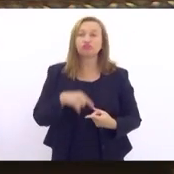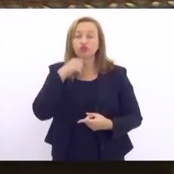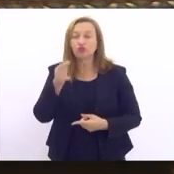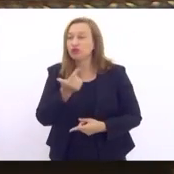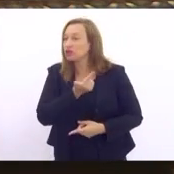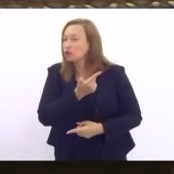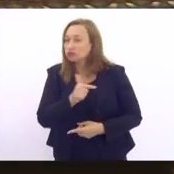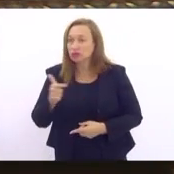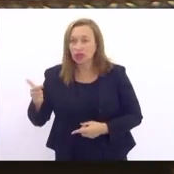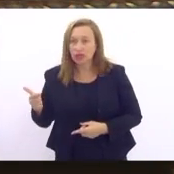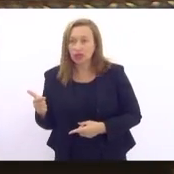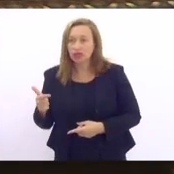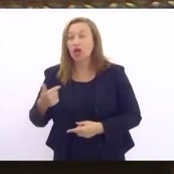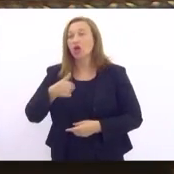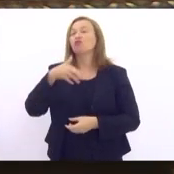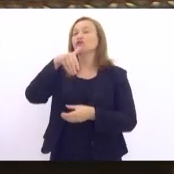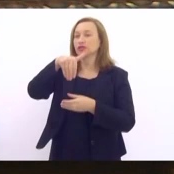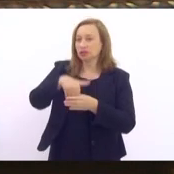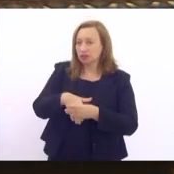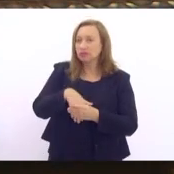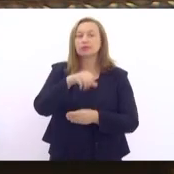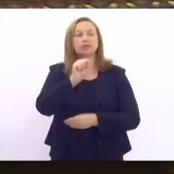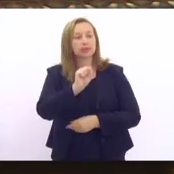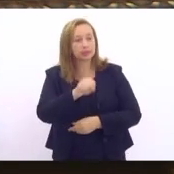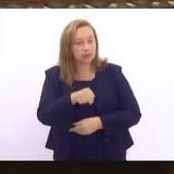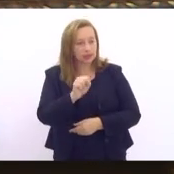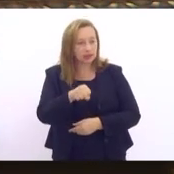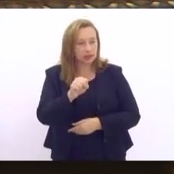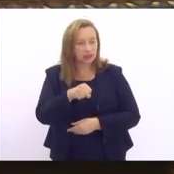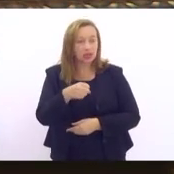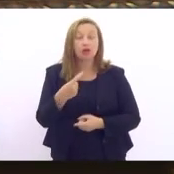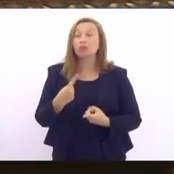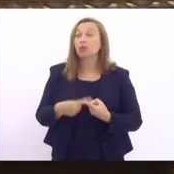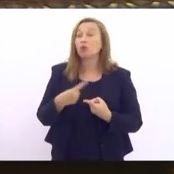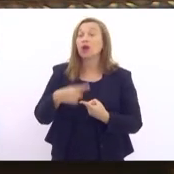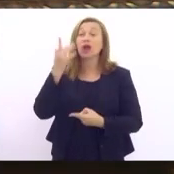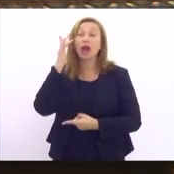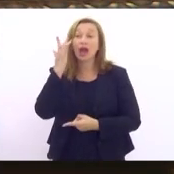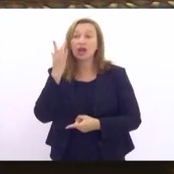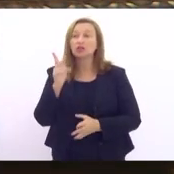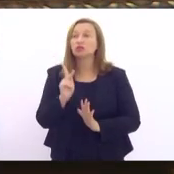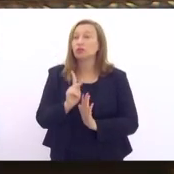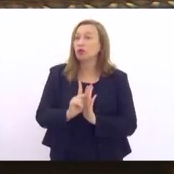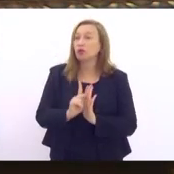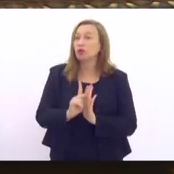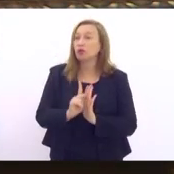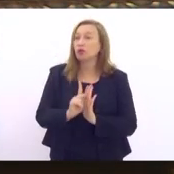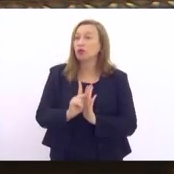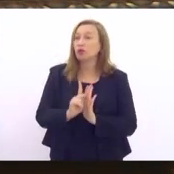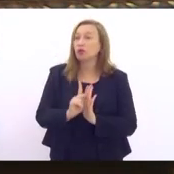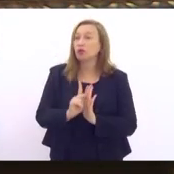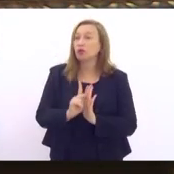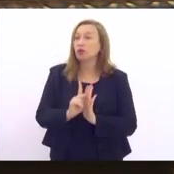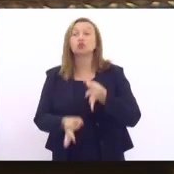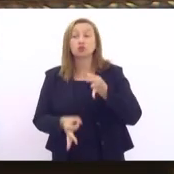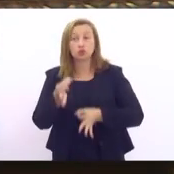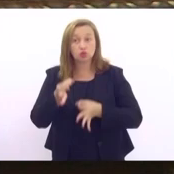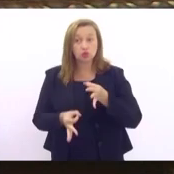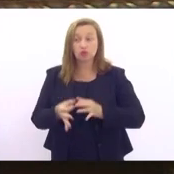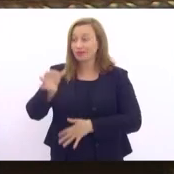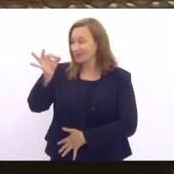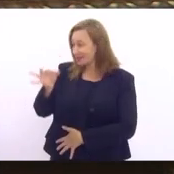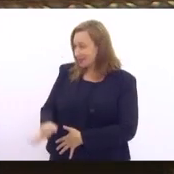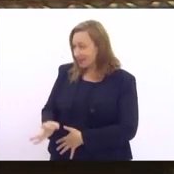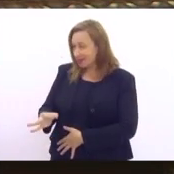votando favorável, porque acho o projeto justo, correto, para atender uma demanda